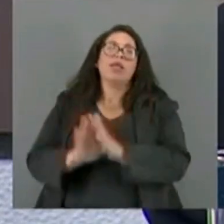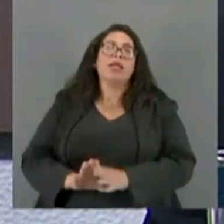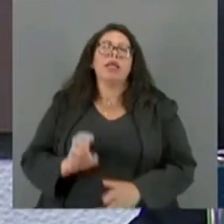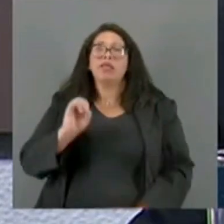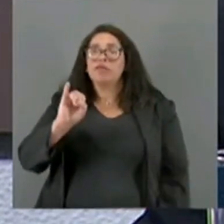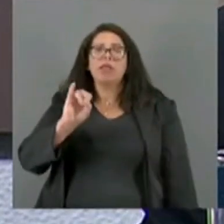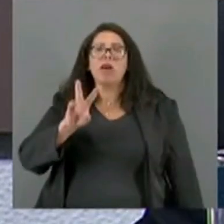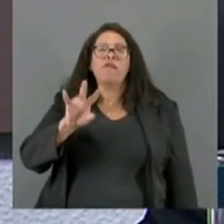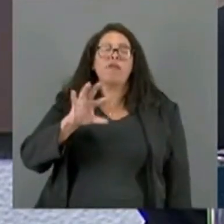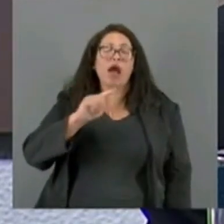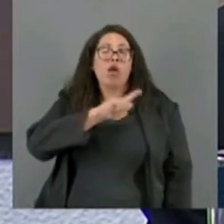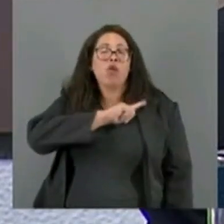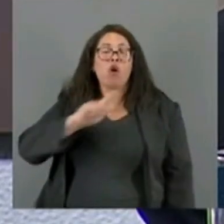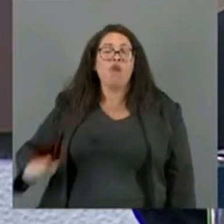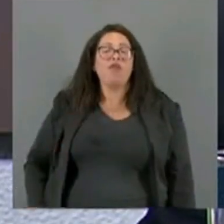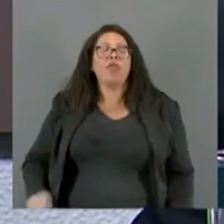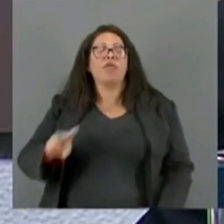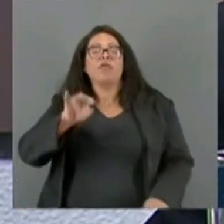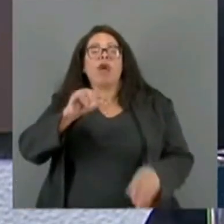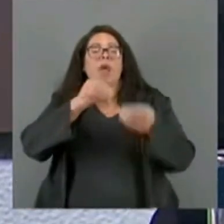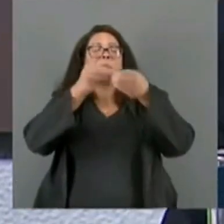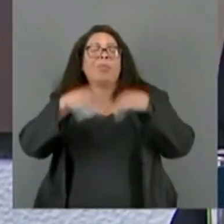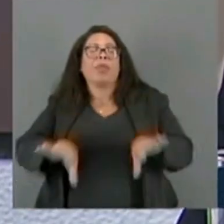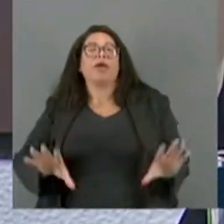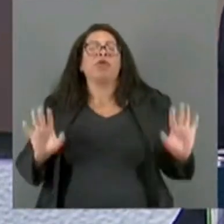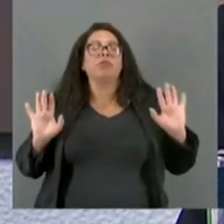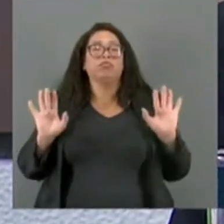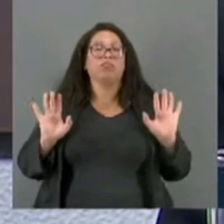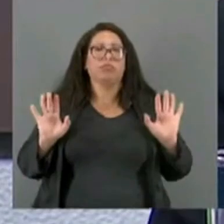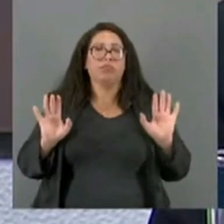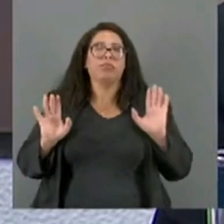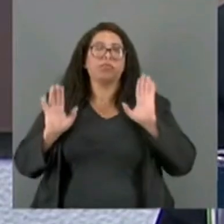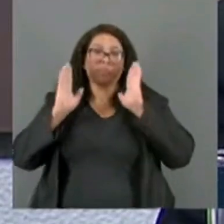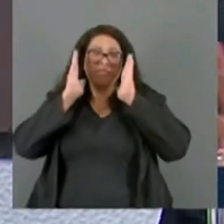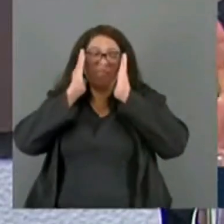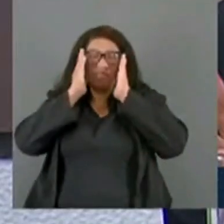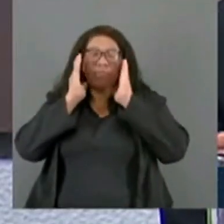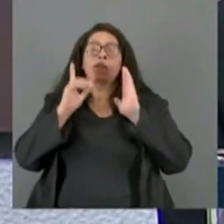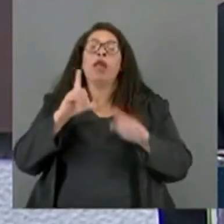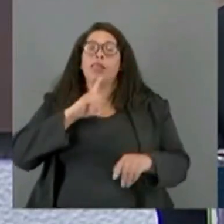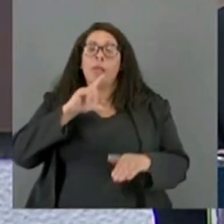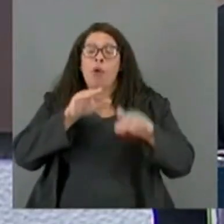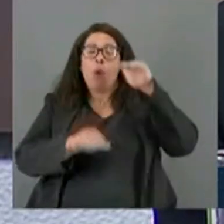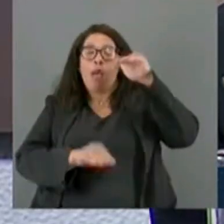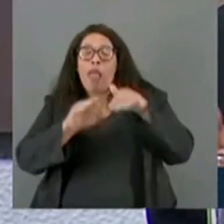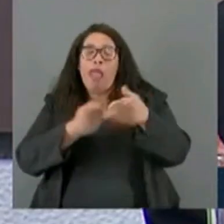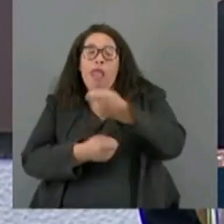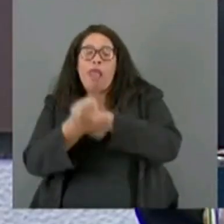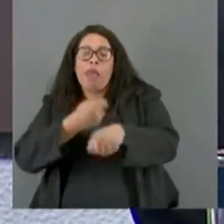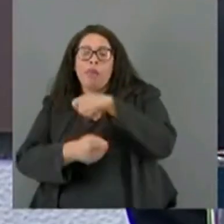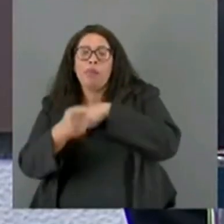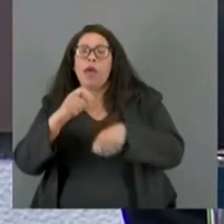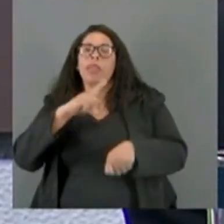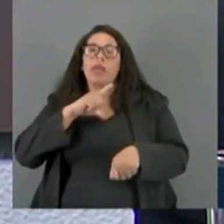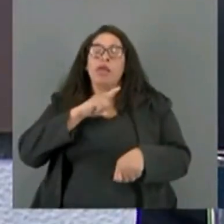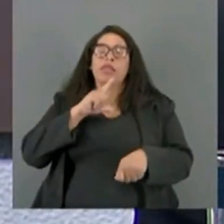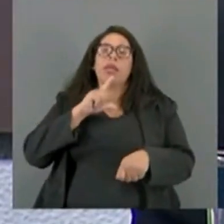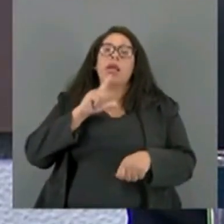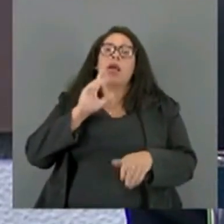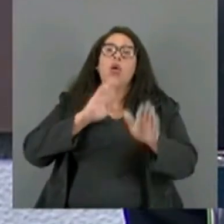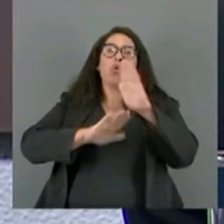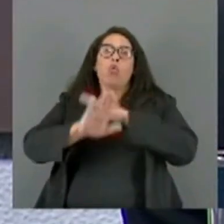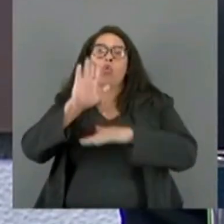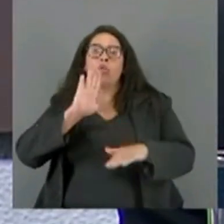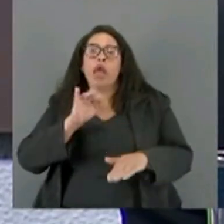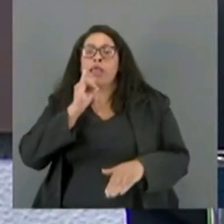vamos levar o Estado à quebra. E um exemplo desse desequilíbrio econômico, nós temos que ter cuidado de